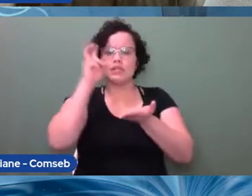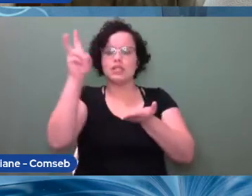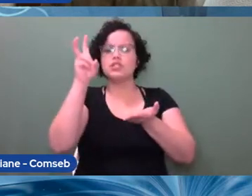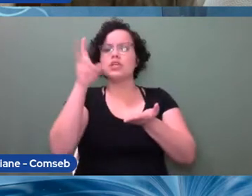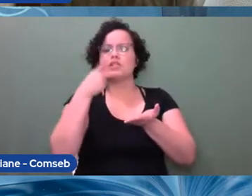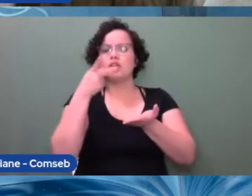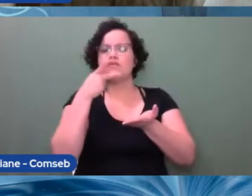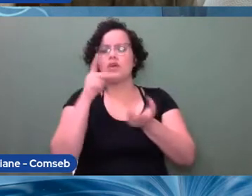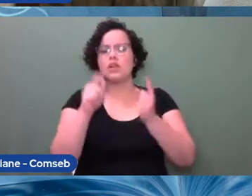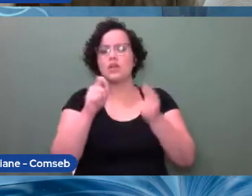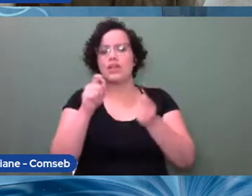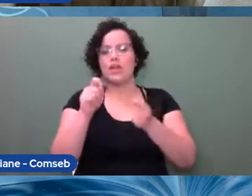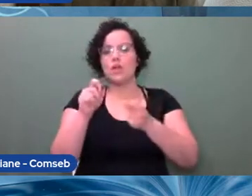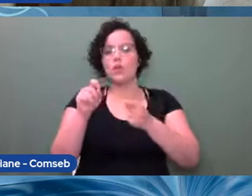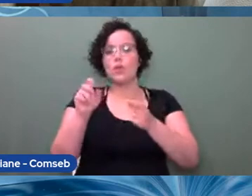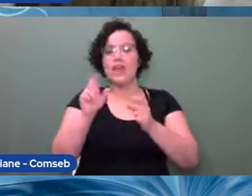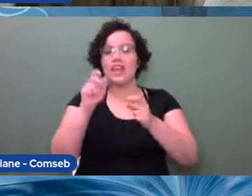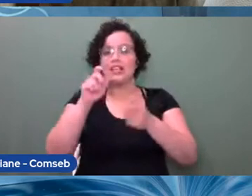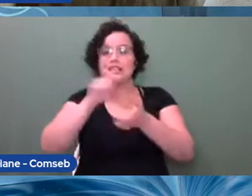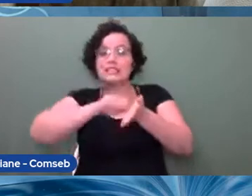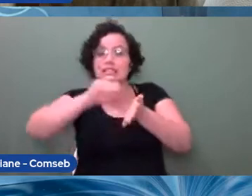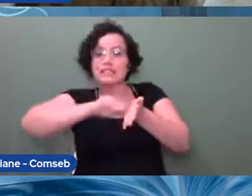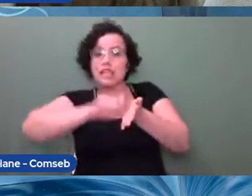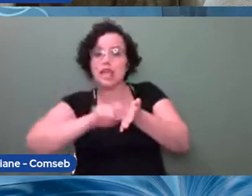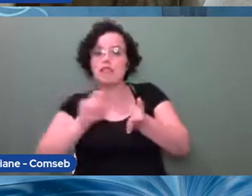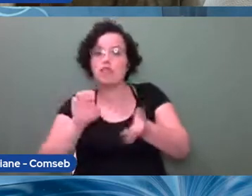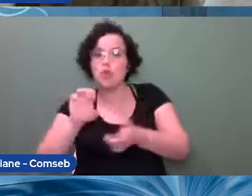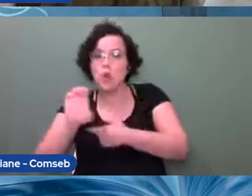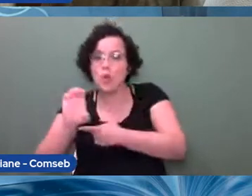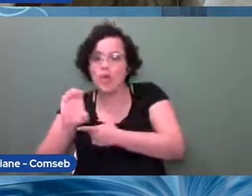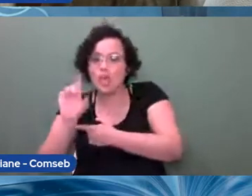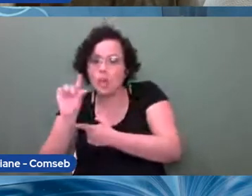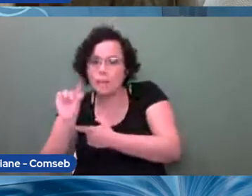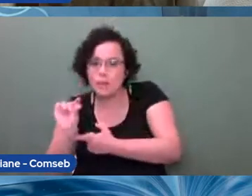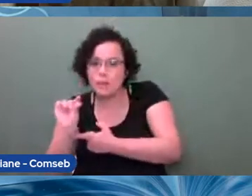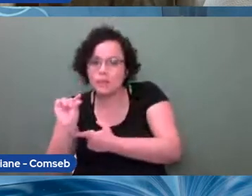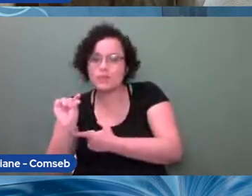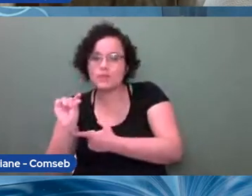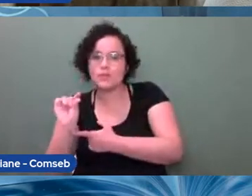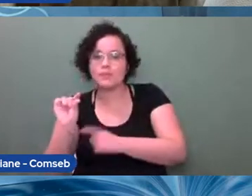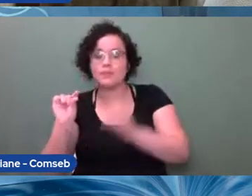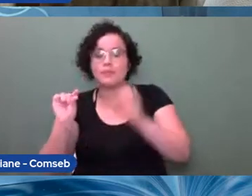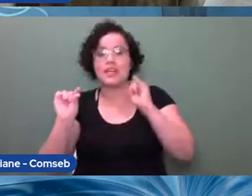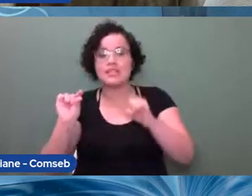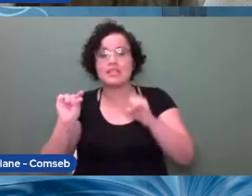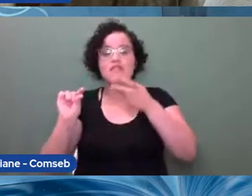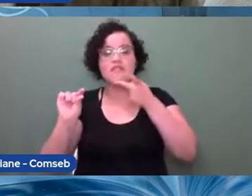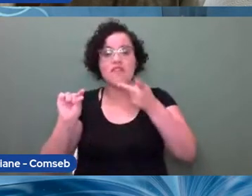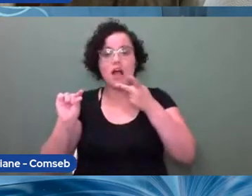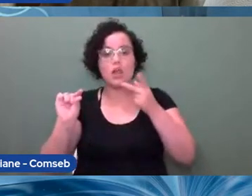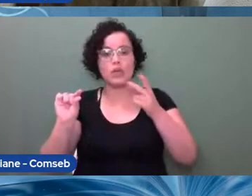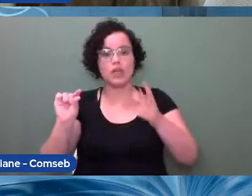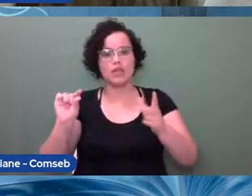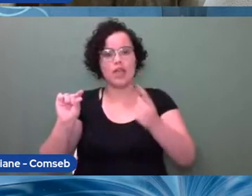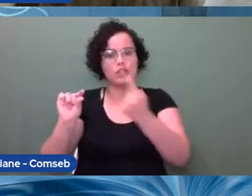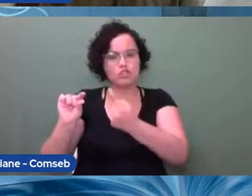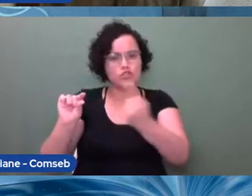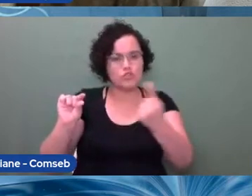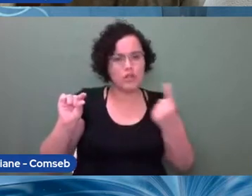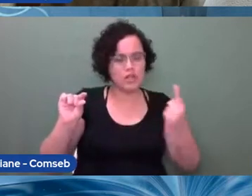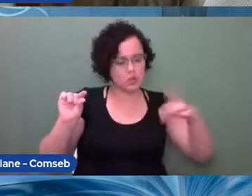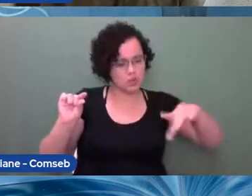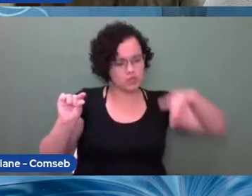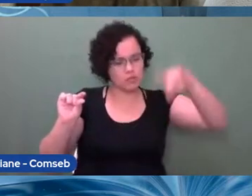com E minúsculo. E na segunda parte, como ele vai falar das individualidades, o espírito já em evolução